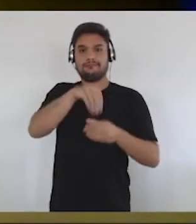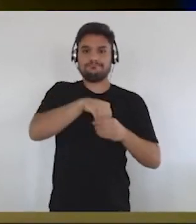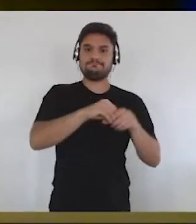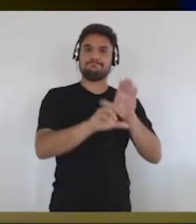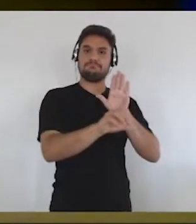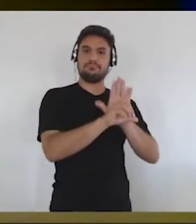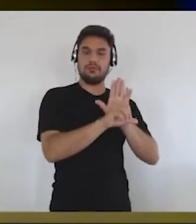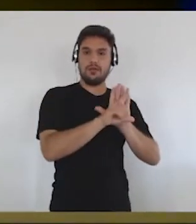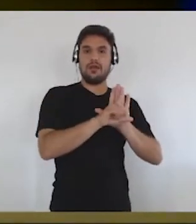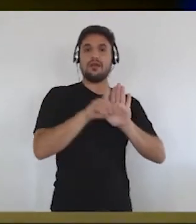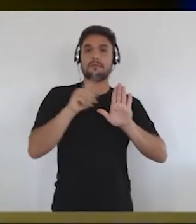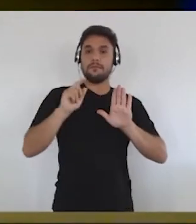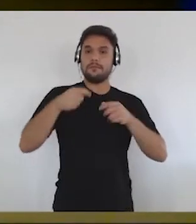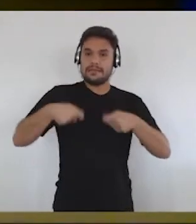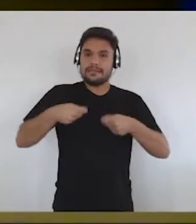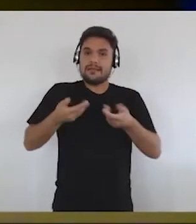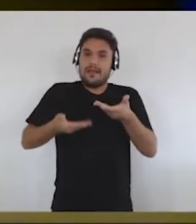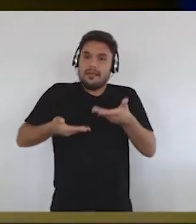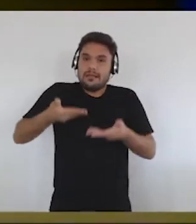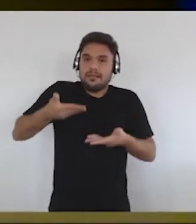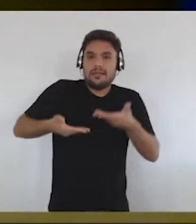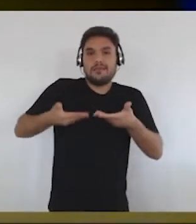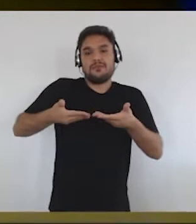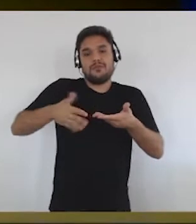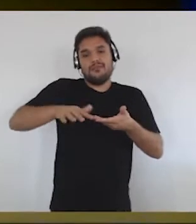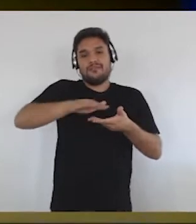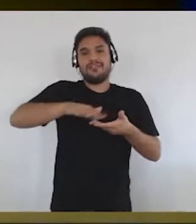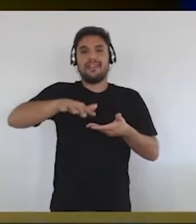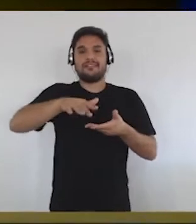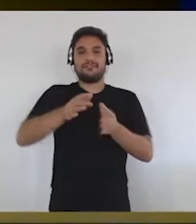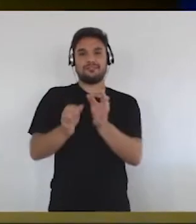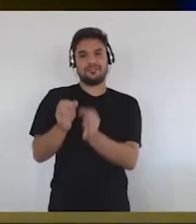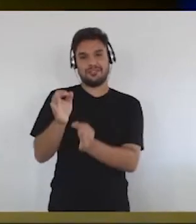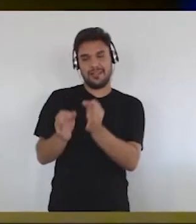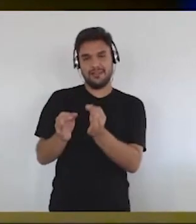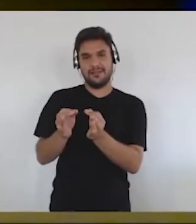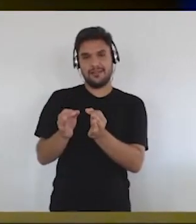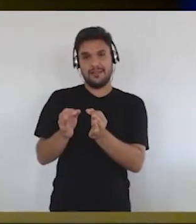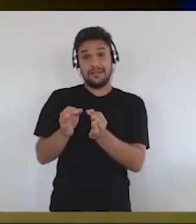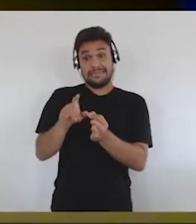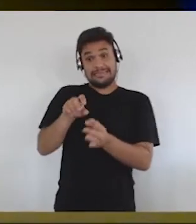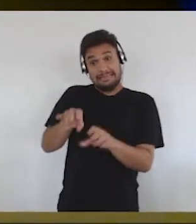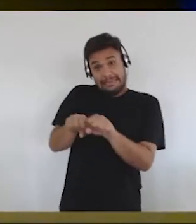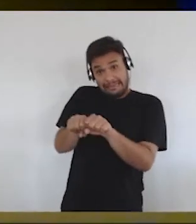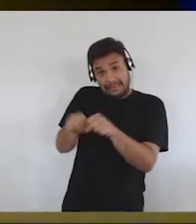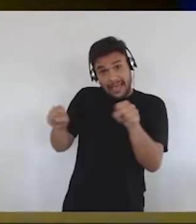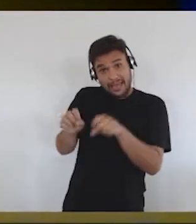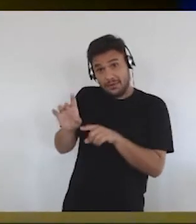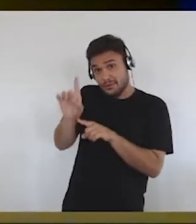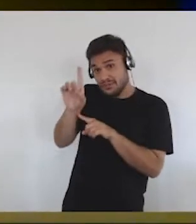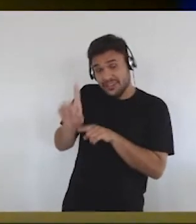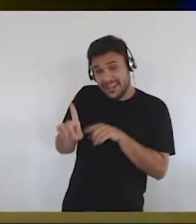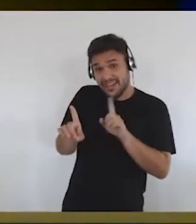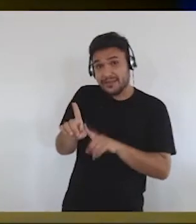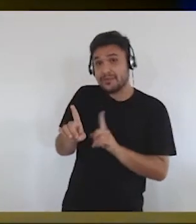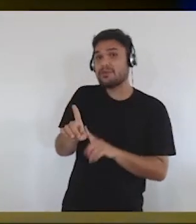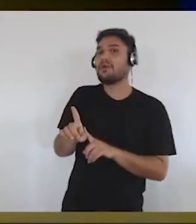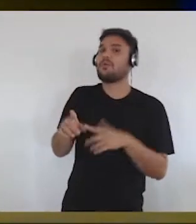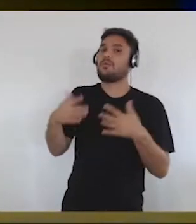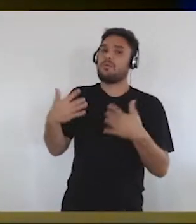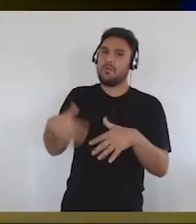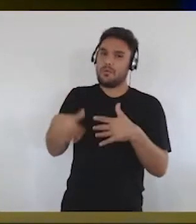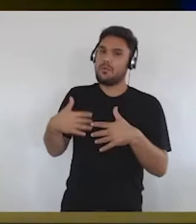um instrumento de equilíbrio na relação processual. Assim, quando há violação, há prejuízo insanável